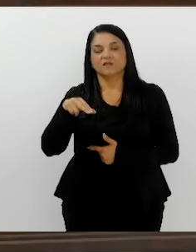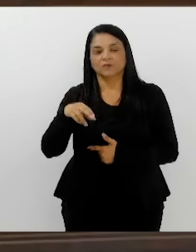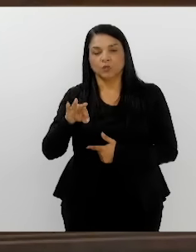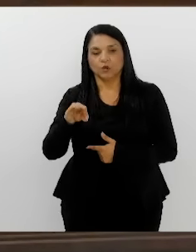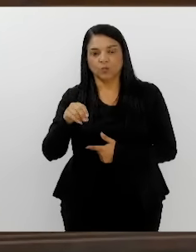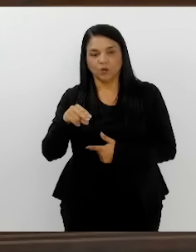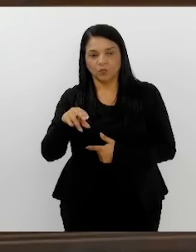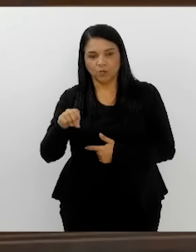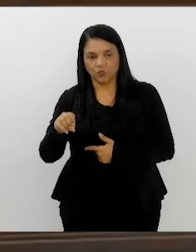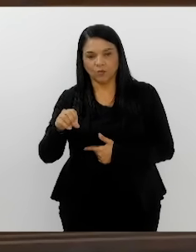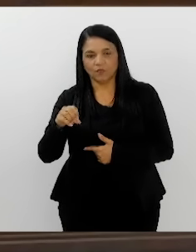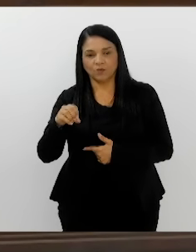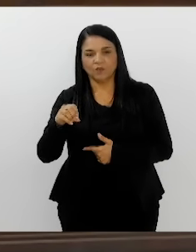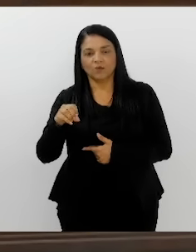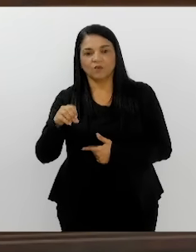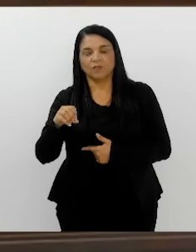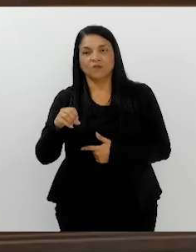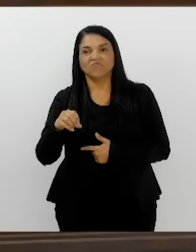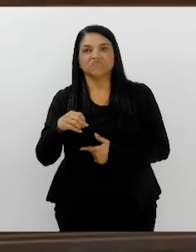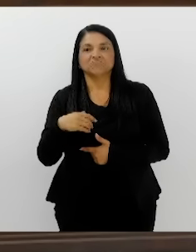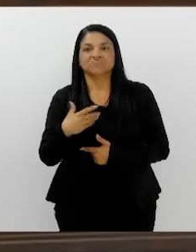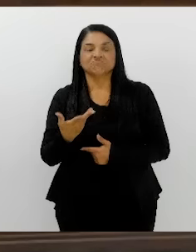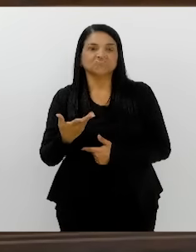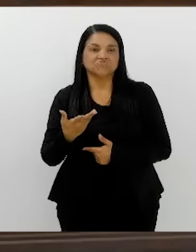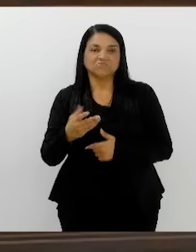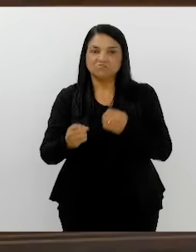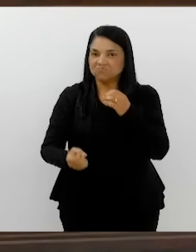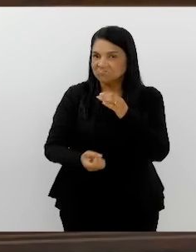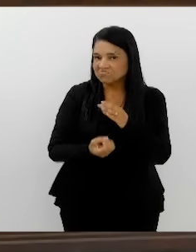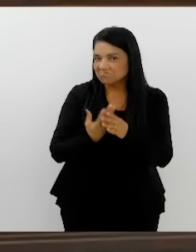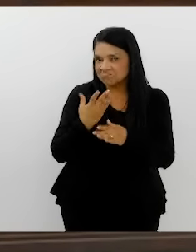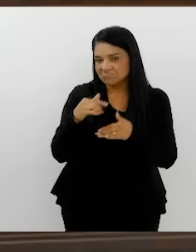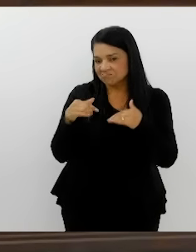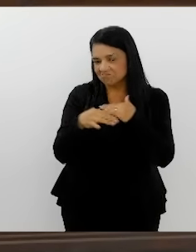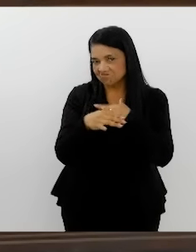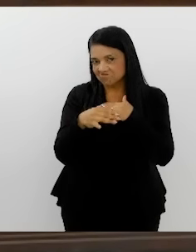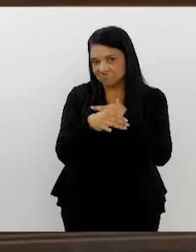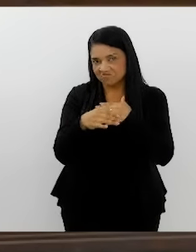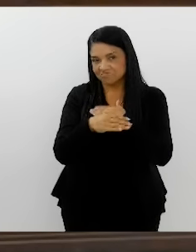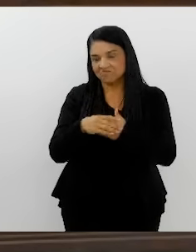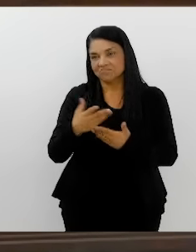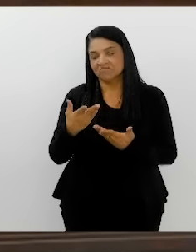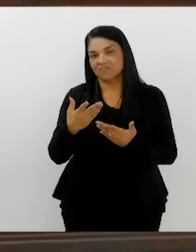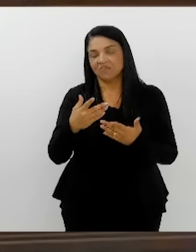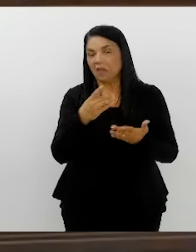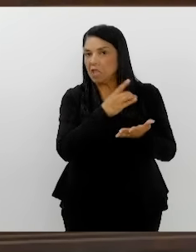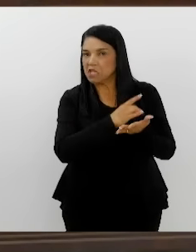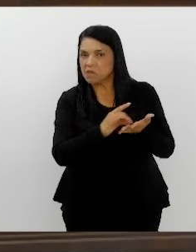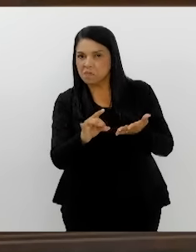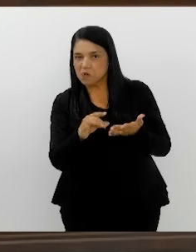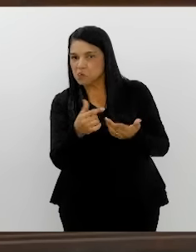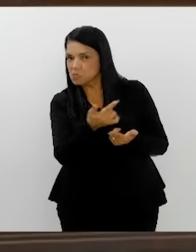Não estamos em Covadonga, não temos o inimigo,